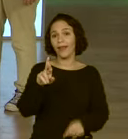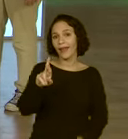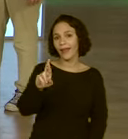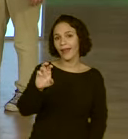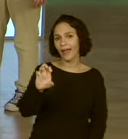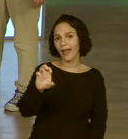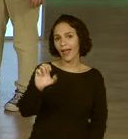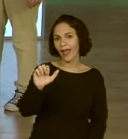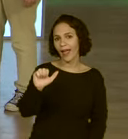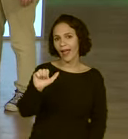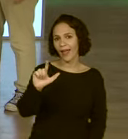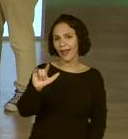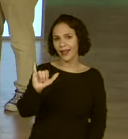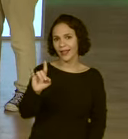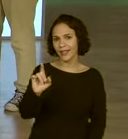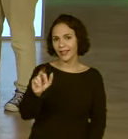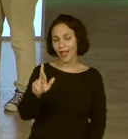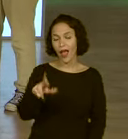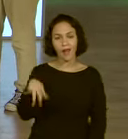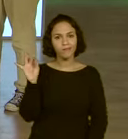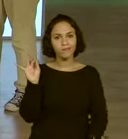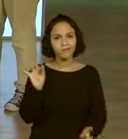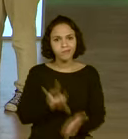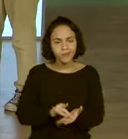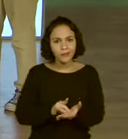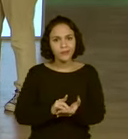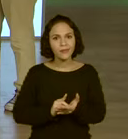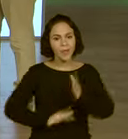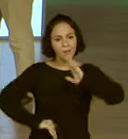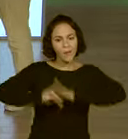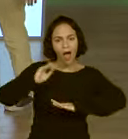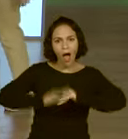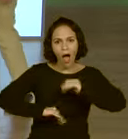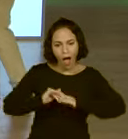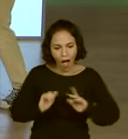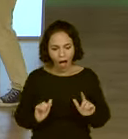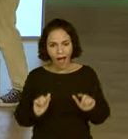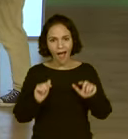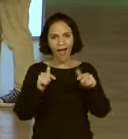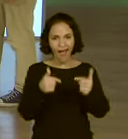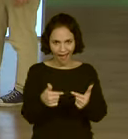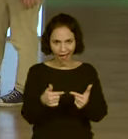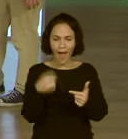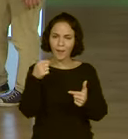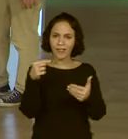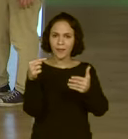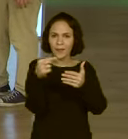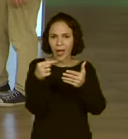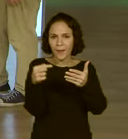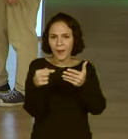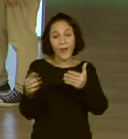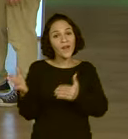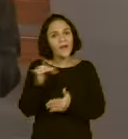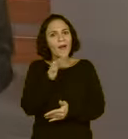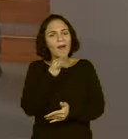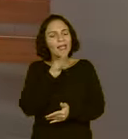Para a gente realizar, a gente precisa de mais coisas. Sair do lugar. Vamos conhecer aqui algumas